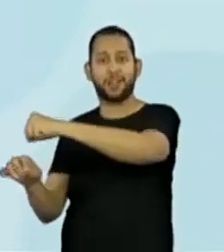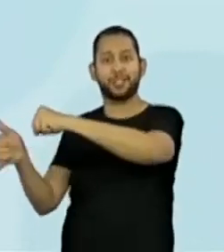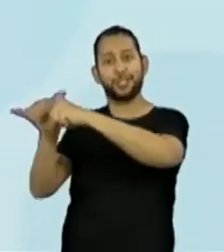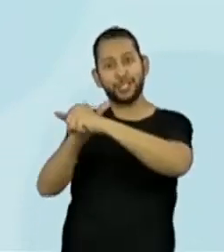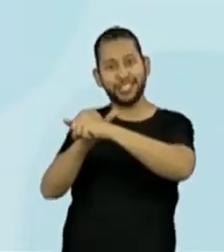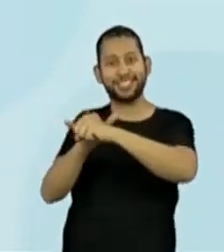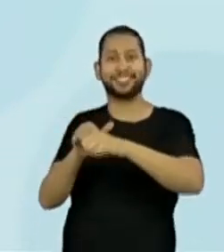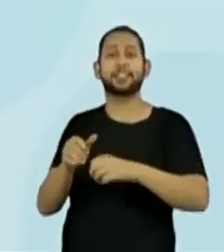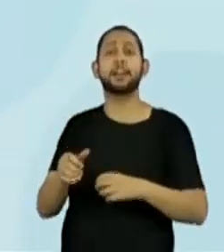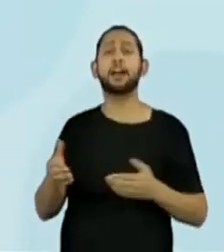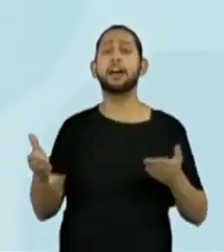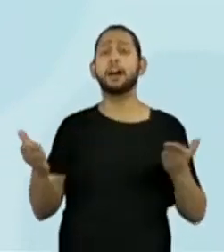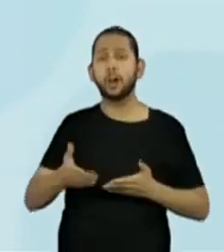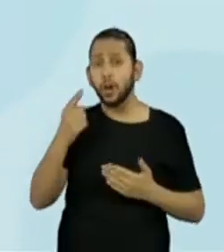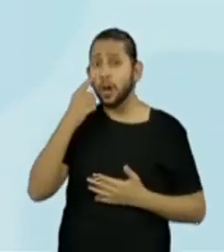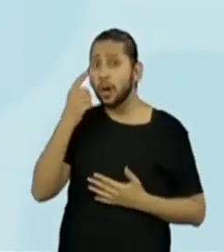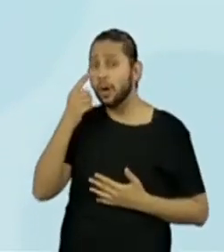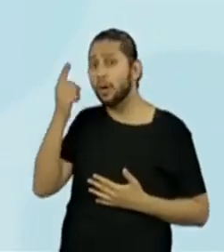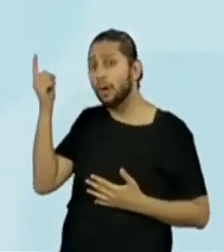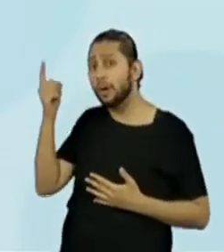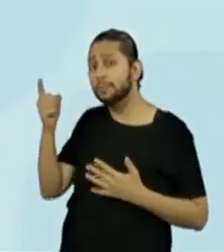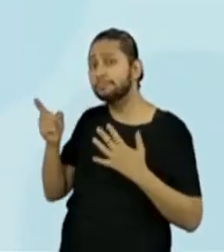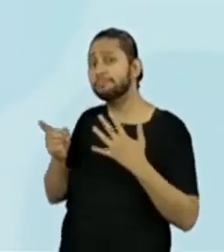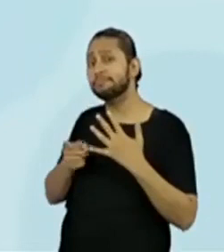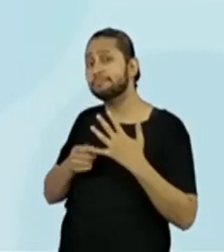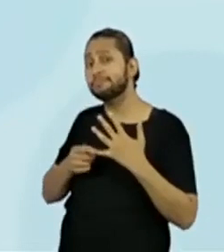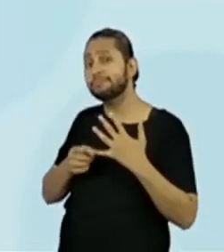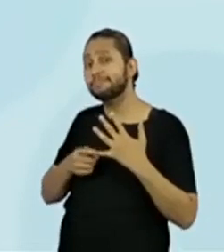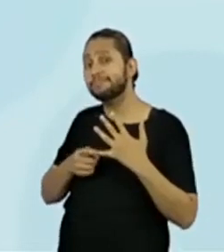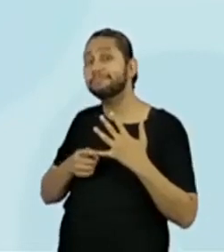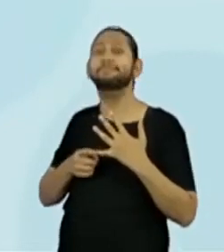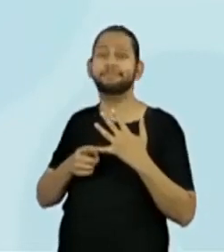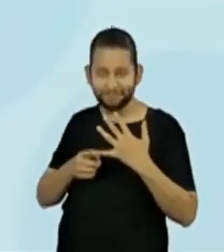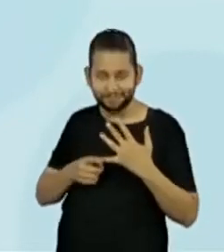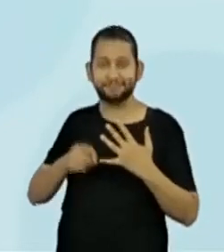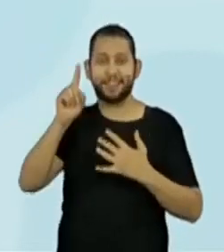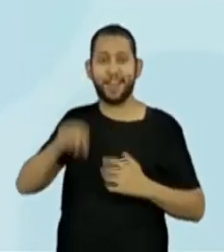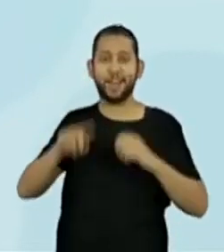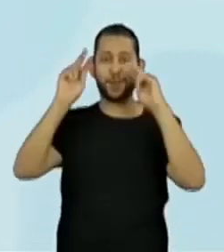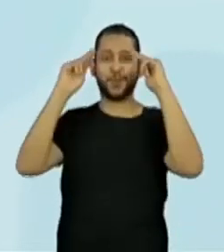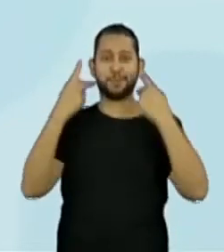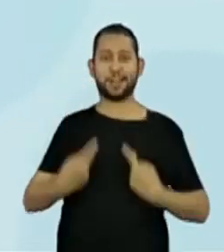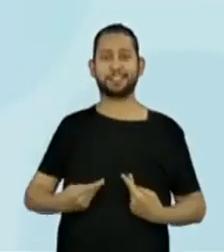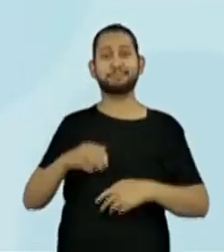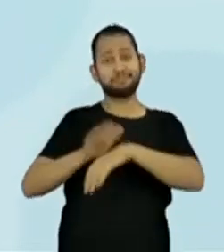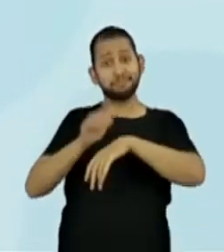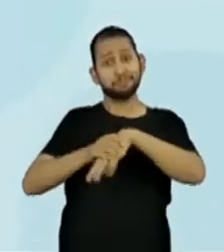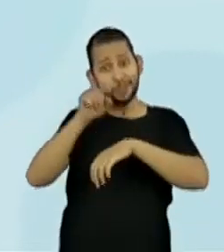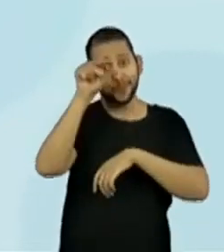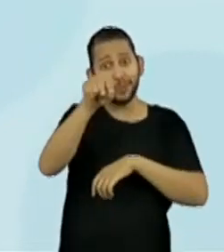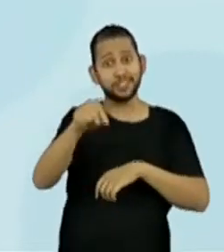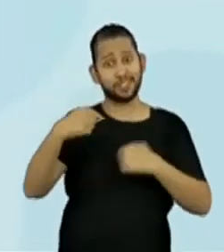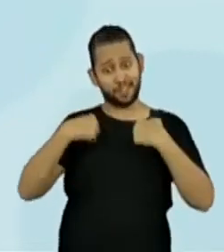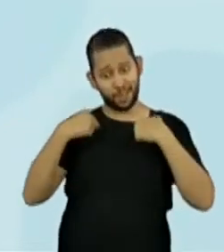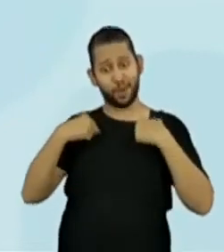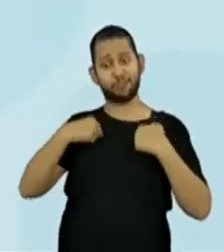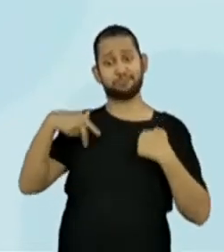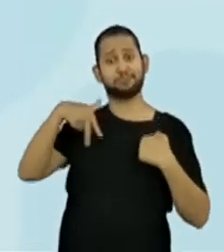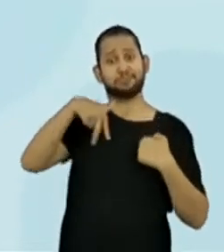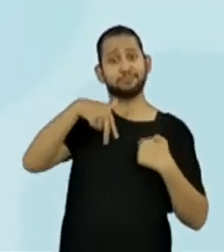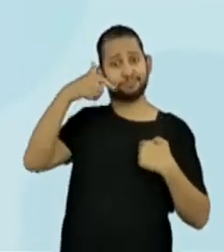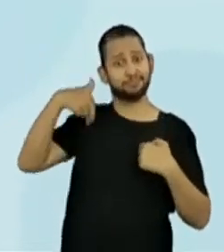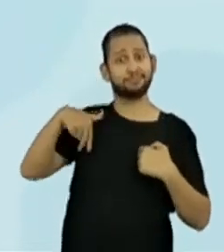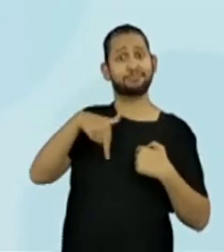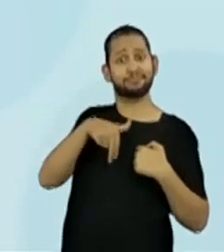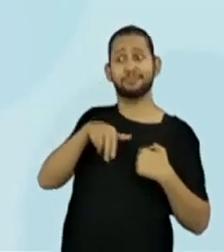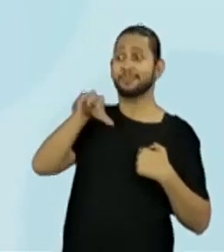alimentar onde eu incluo o ser humano, tá? Então, nessa cadeia alimentar, na